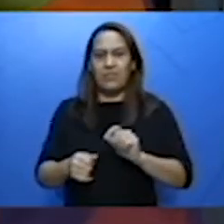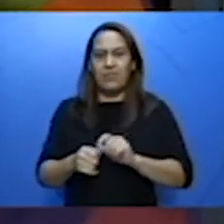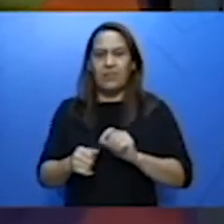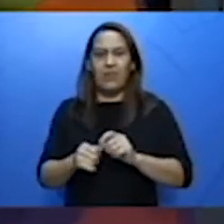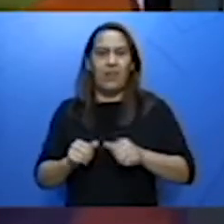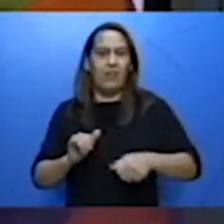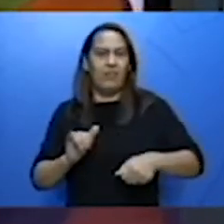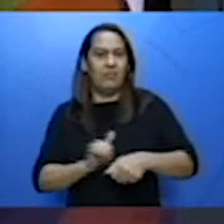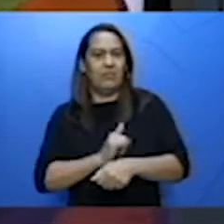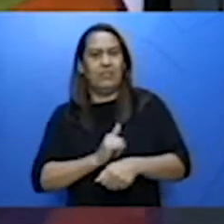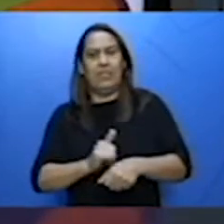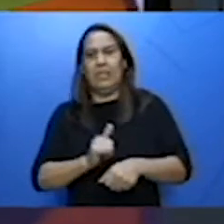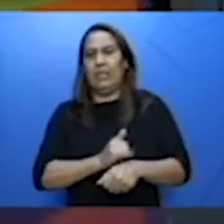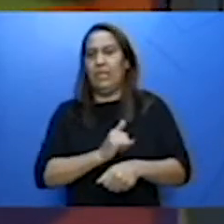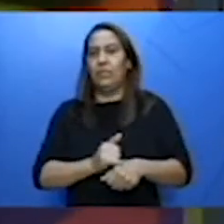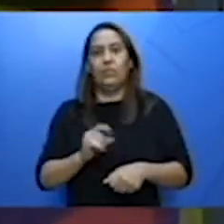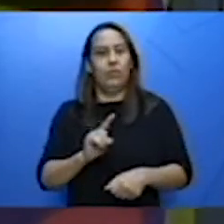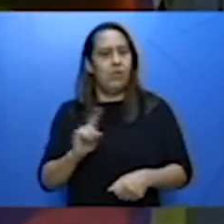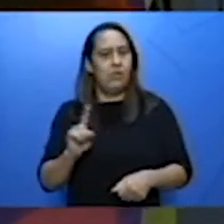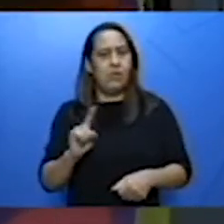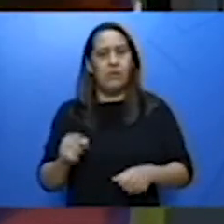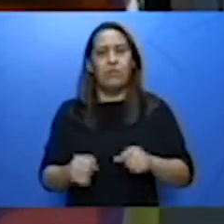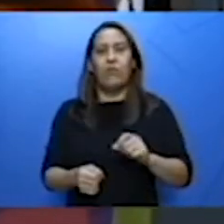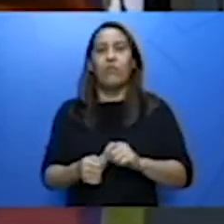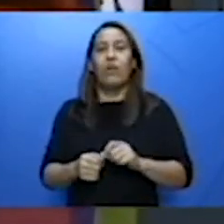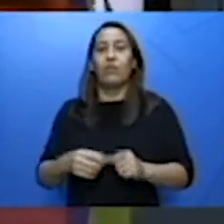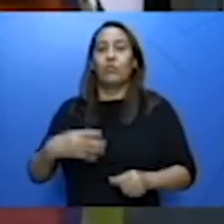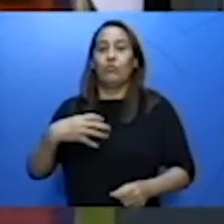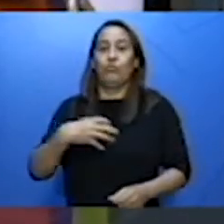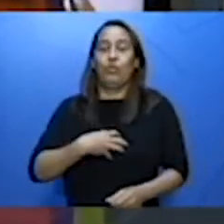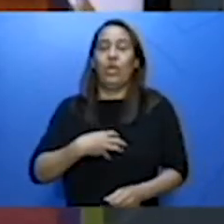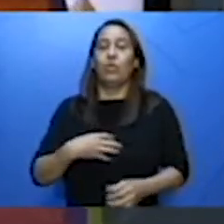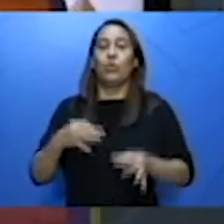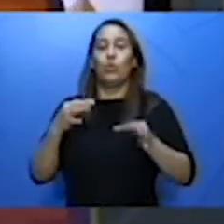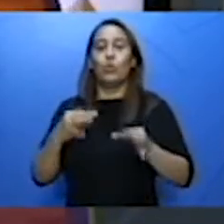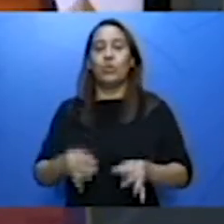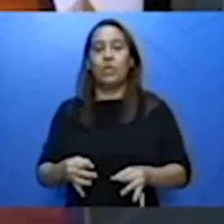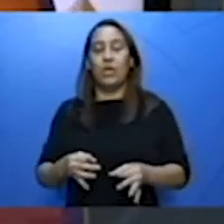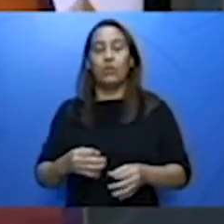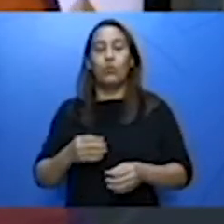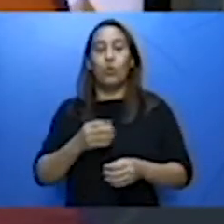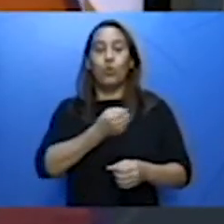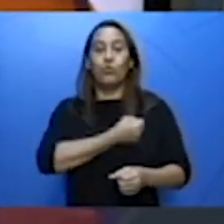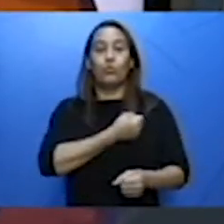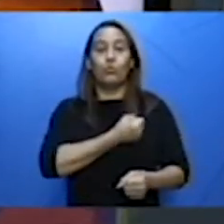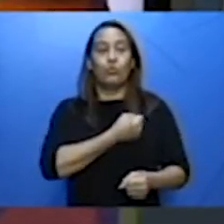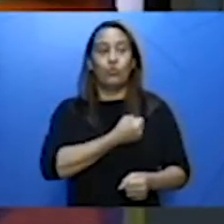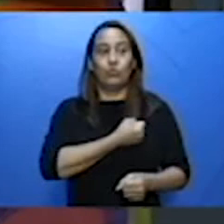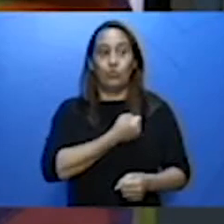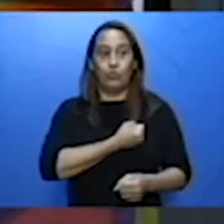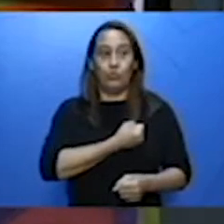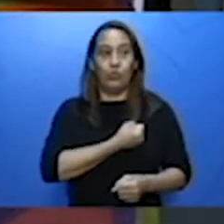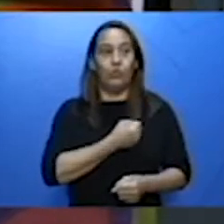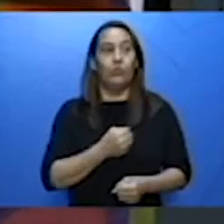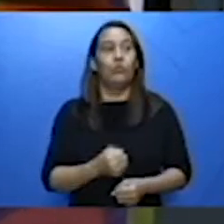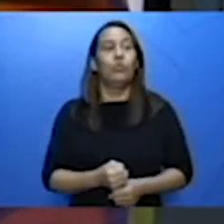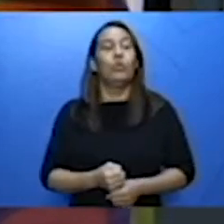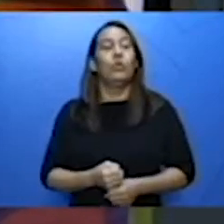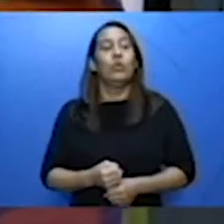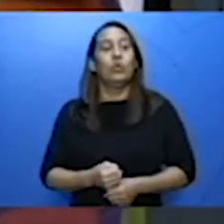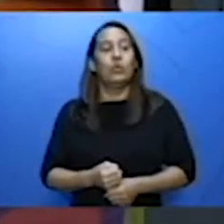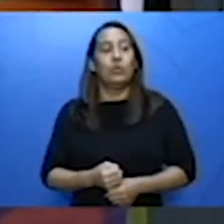Porque eu sei fazer continha. Então eu vou pegar os dois números que eu tenho no meu